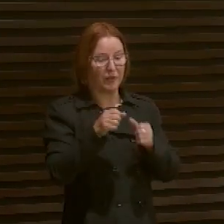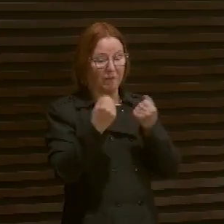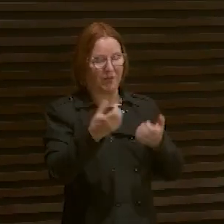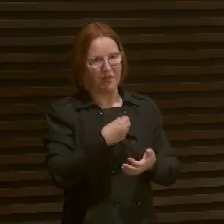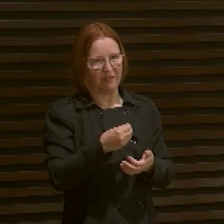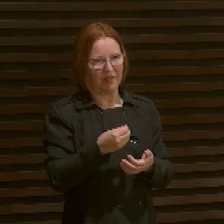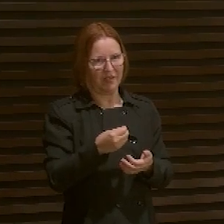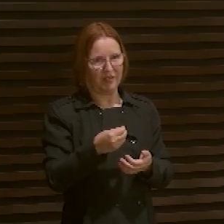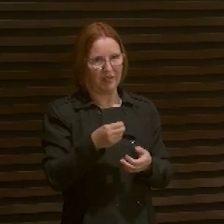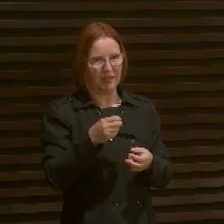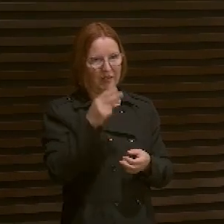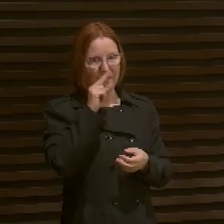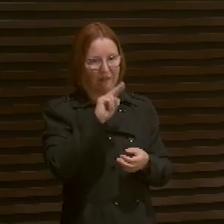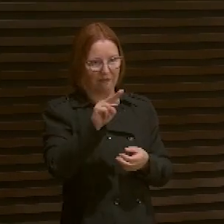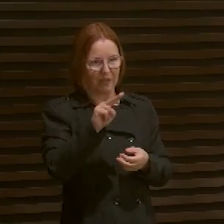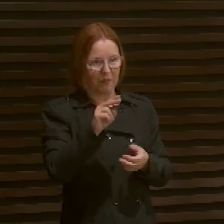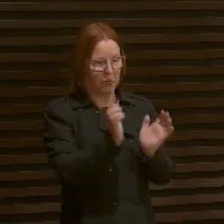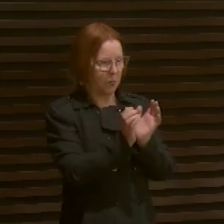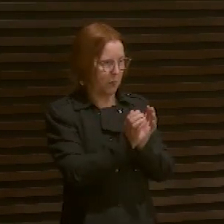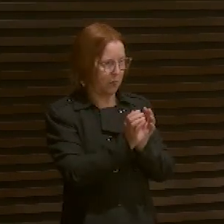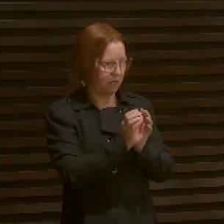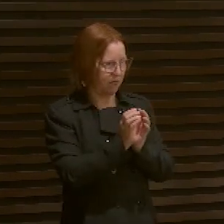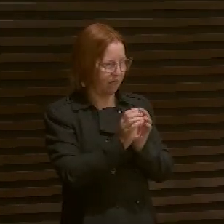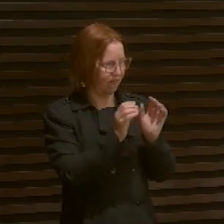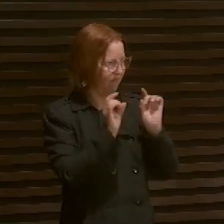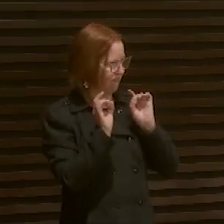lado e perseverança do outro.